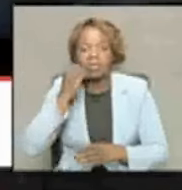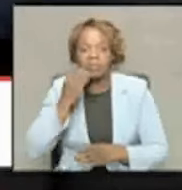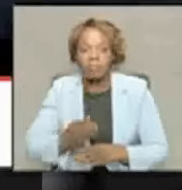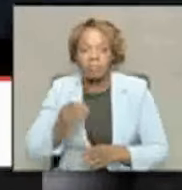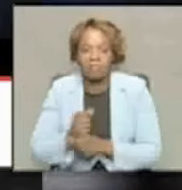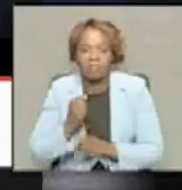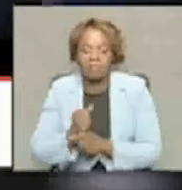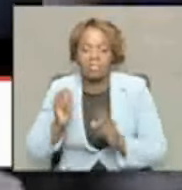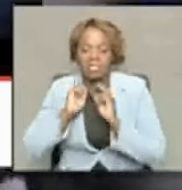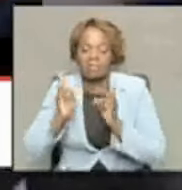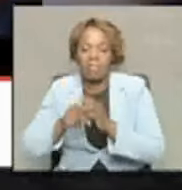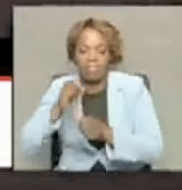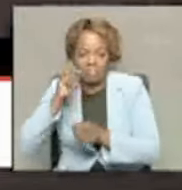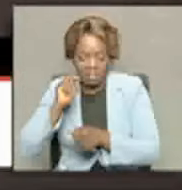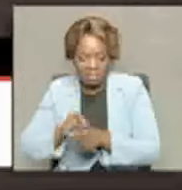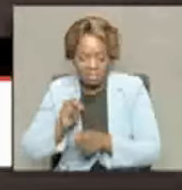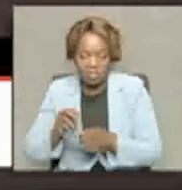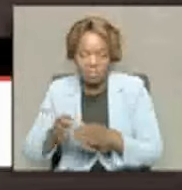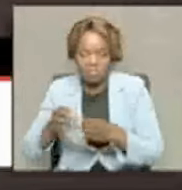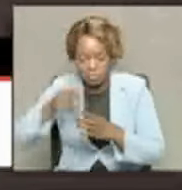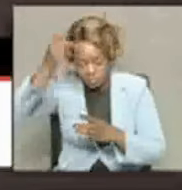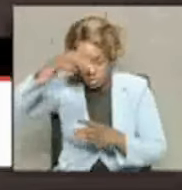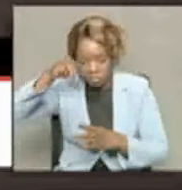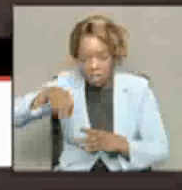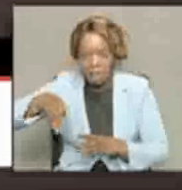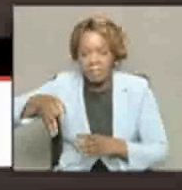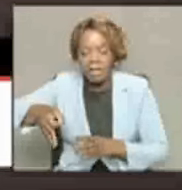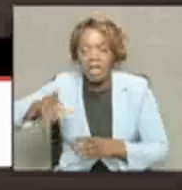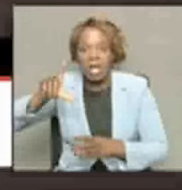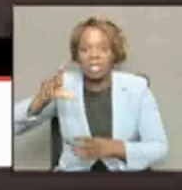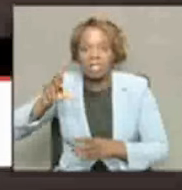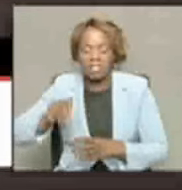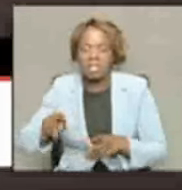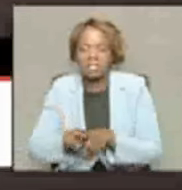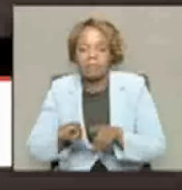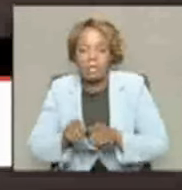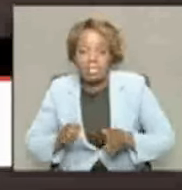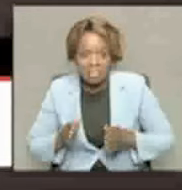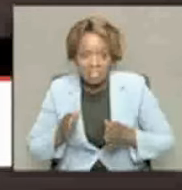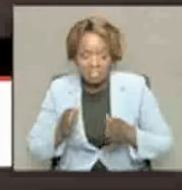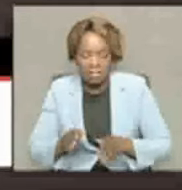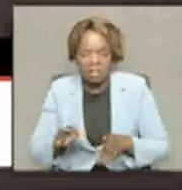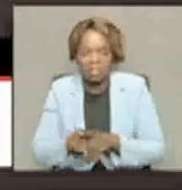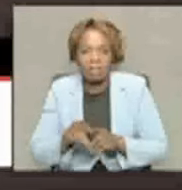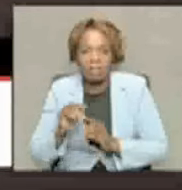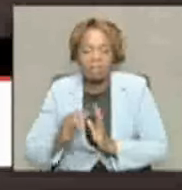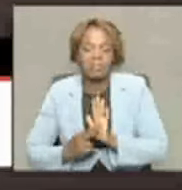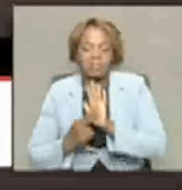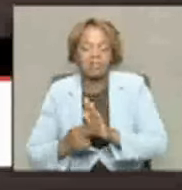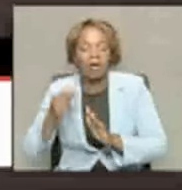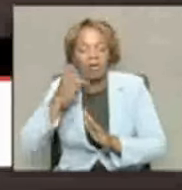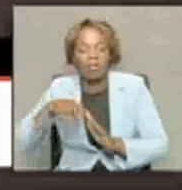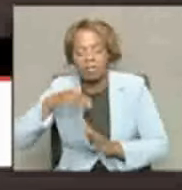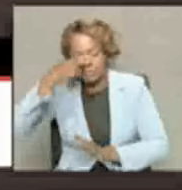do MPLA, secretário com estatuto de Ministro dos Desportos e embaixador de Angola em Portugal.